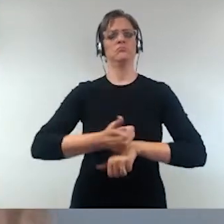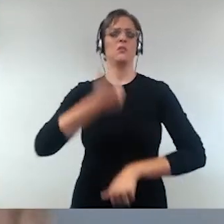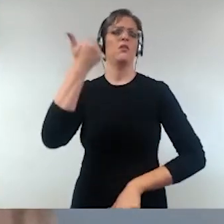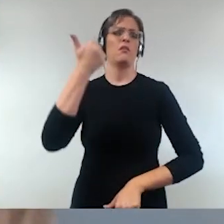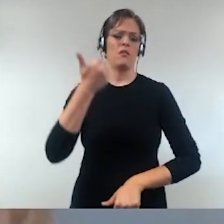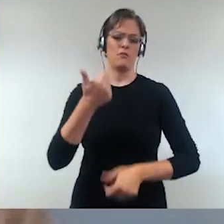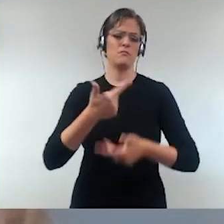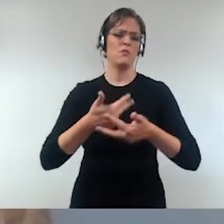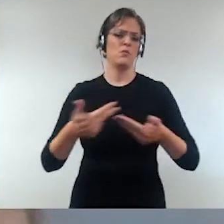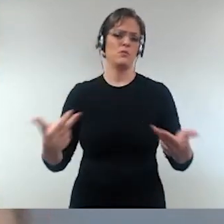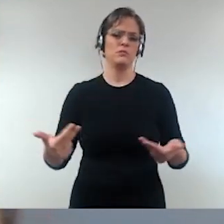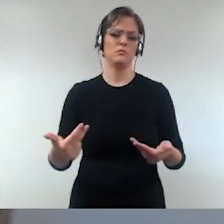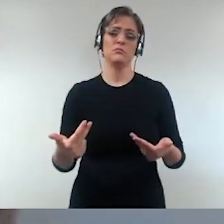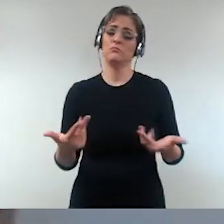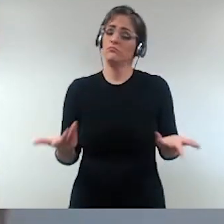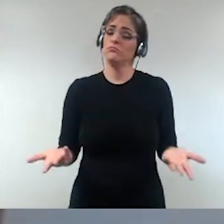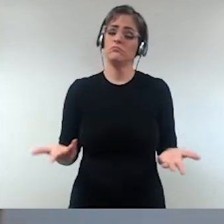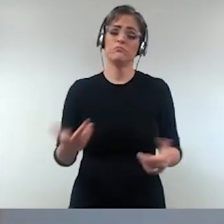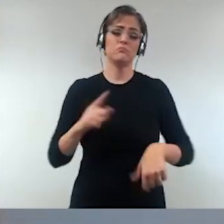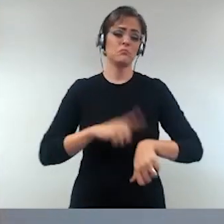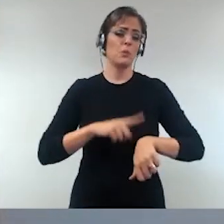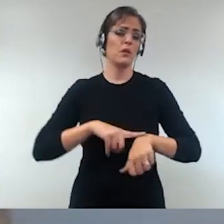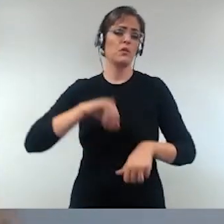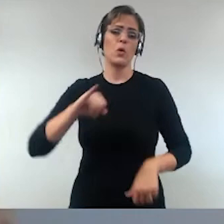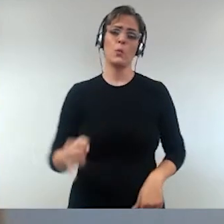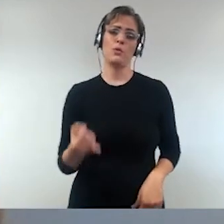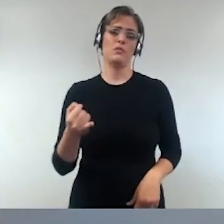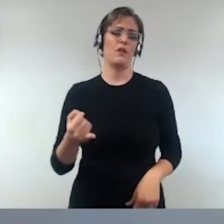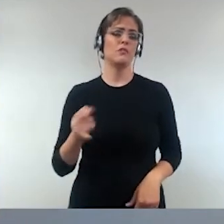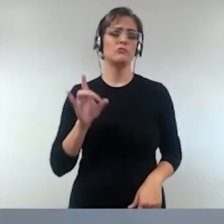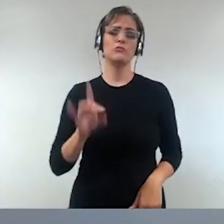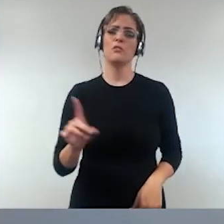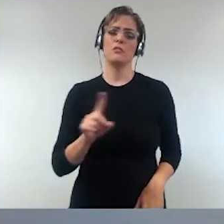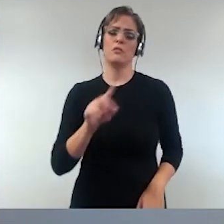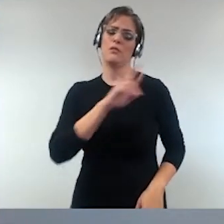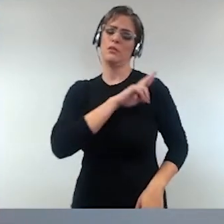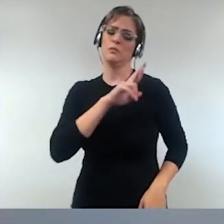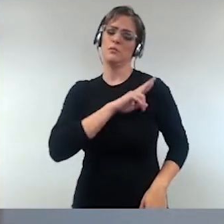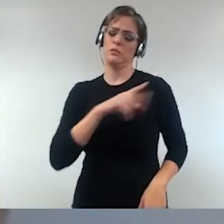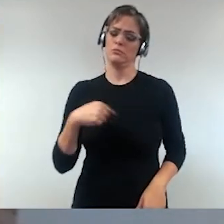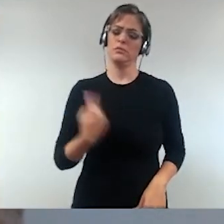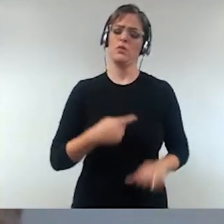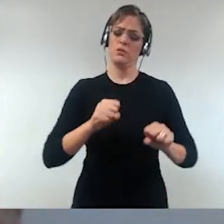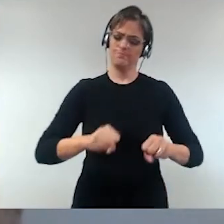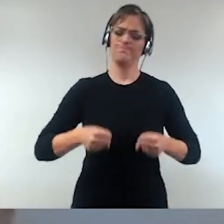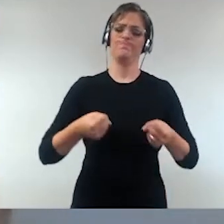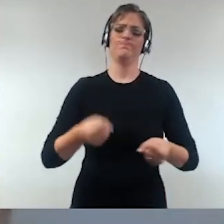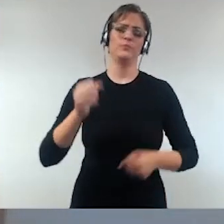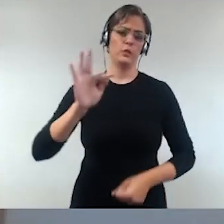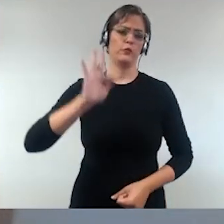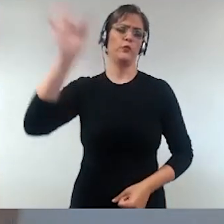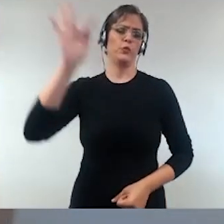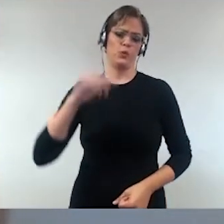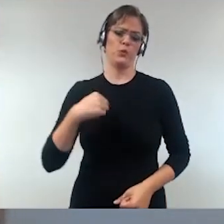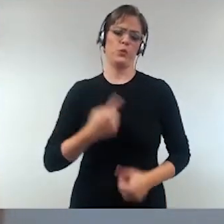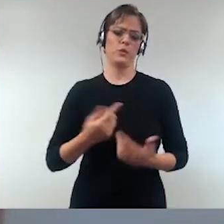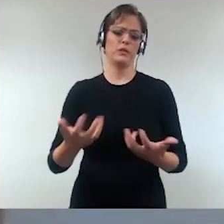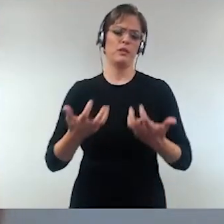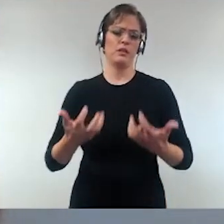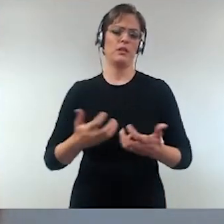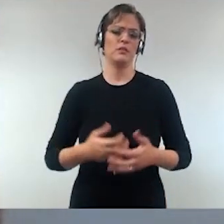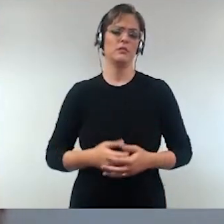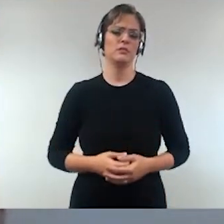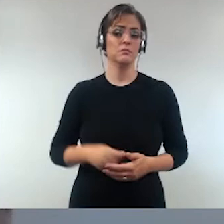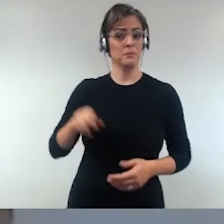gente tem a responsabilidade de mudar e de criar o futuro que a gente quer. Até porque, diferentemente do